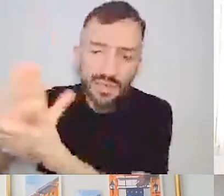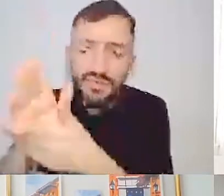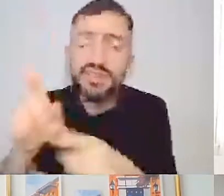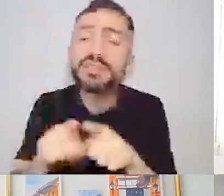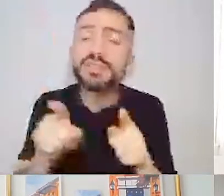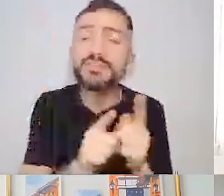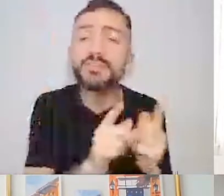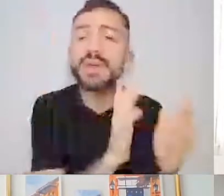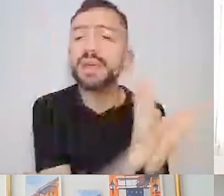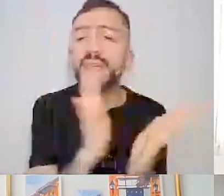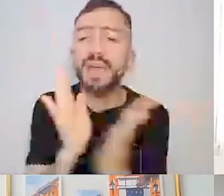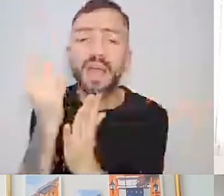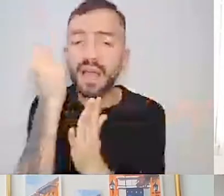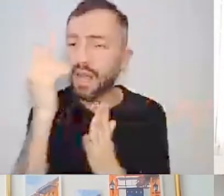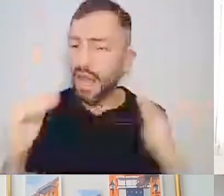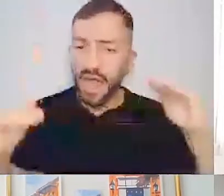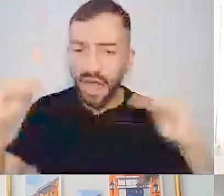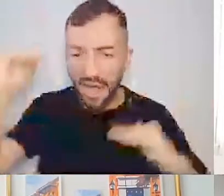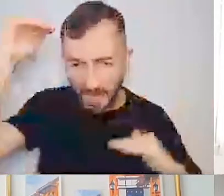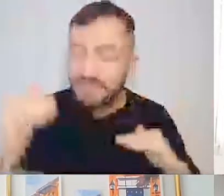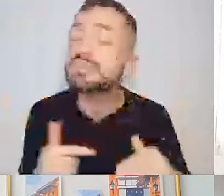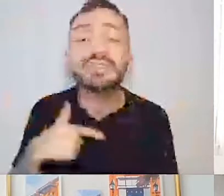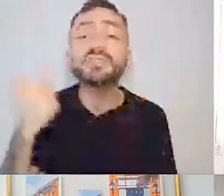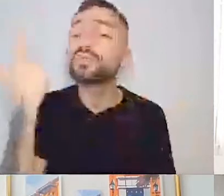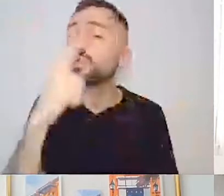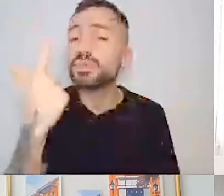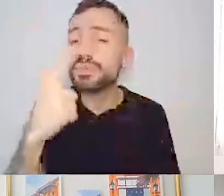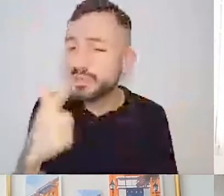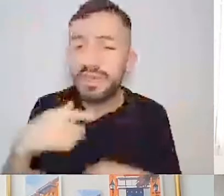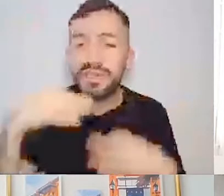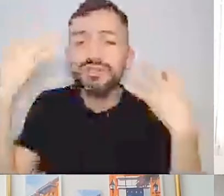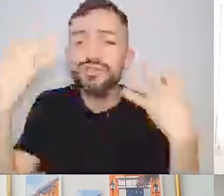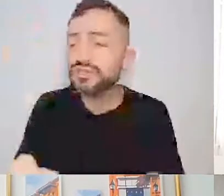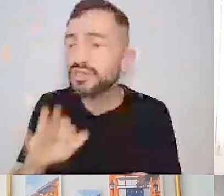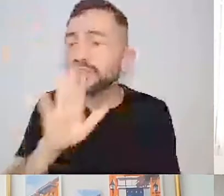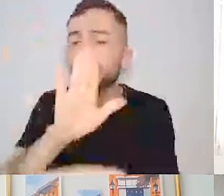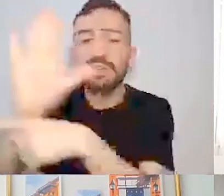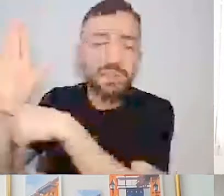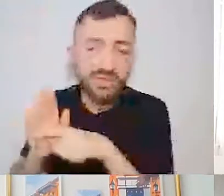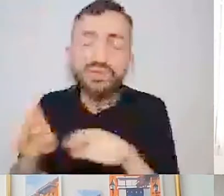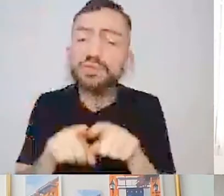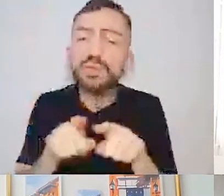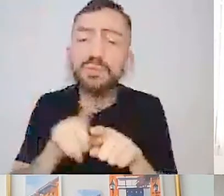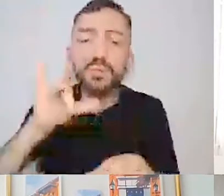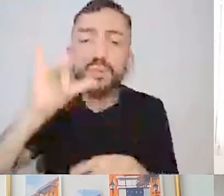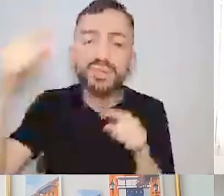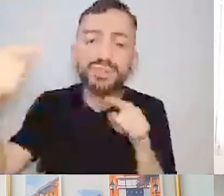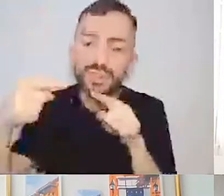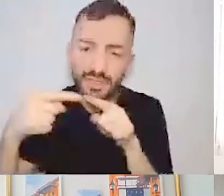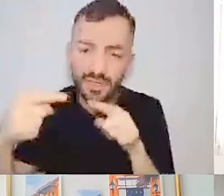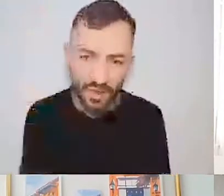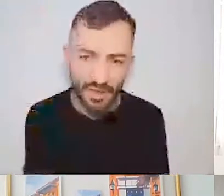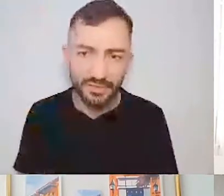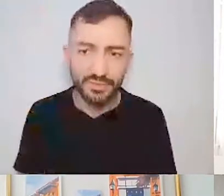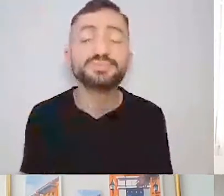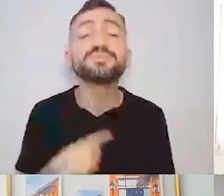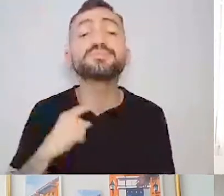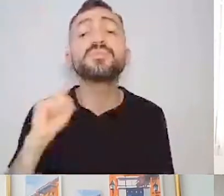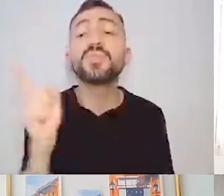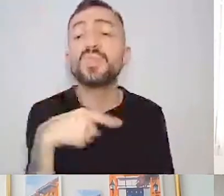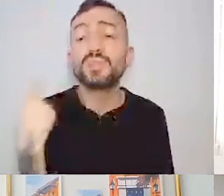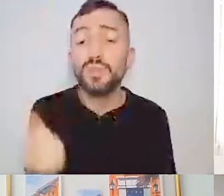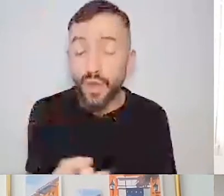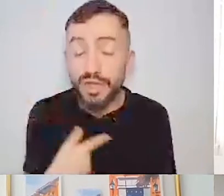garantir direitos básicos e políticas públicas adequadas. Assim, em nossa atuação, acabamos por não conseguir, de fato,